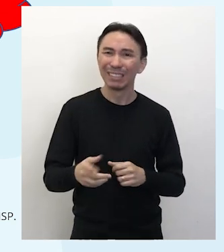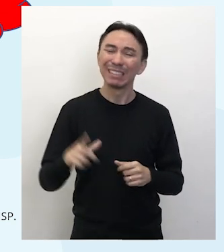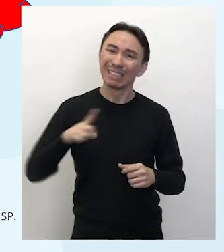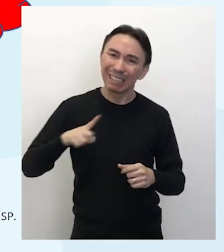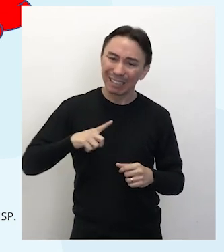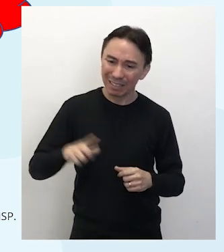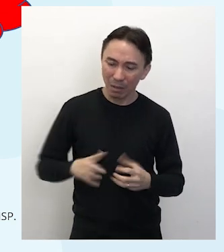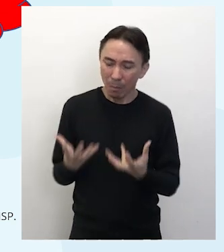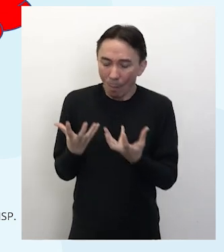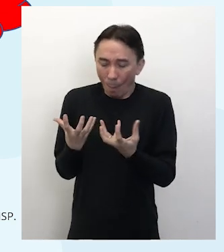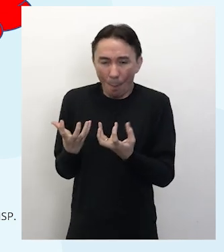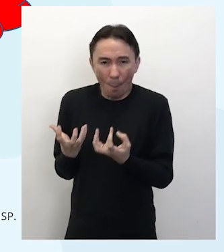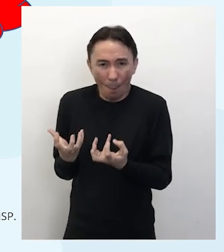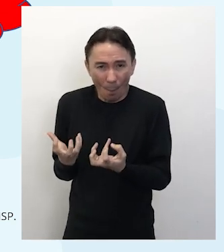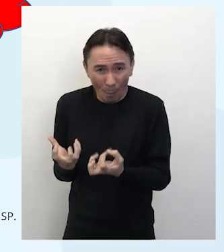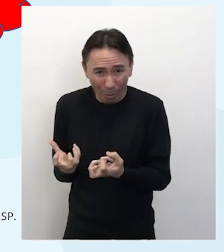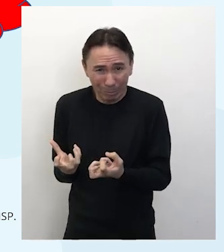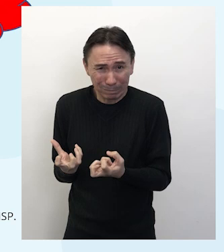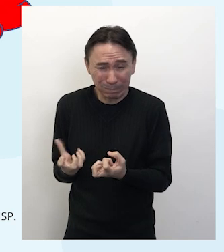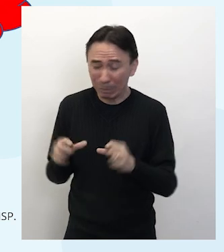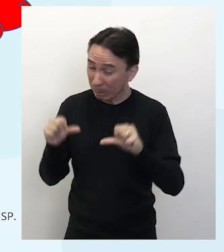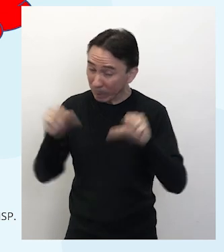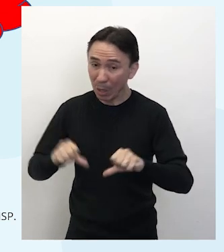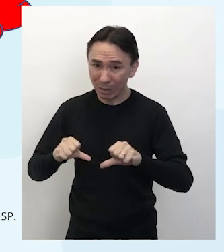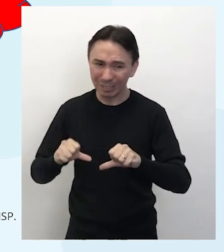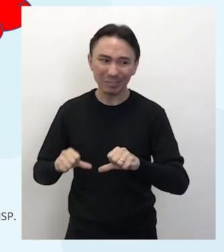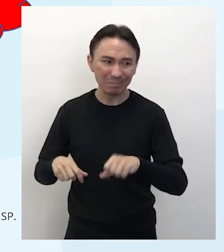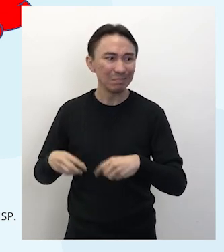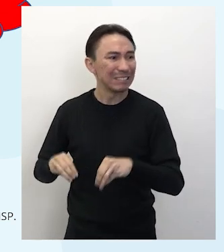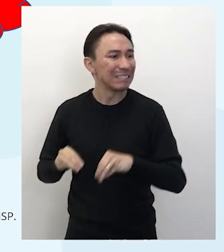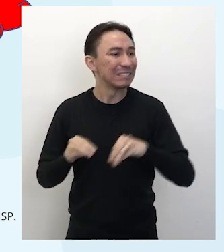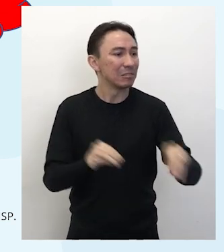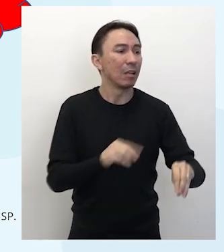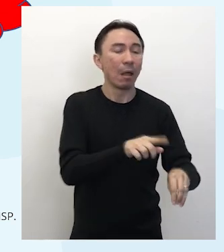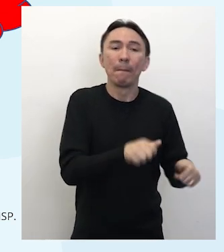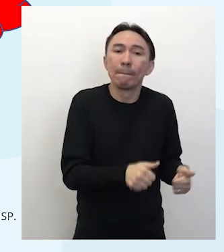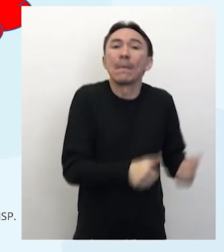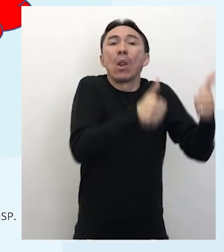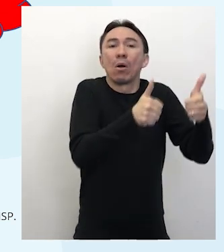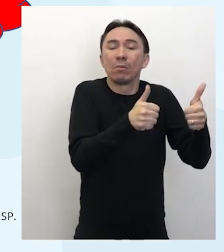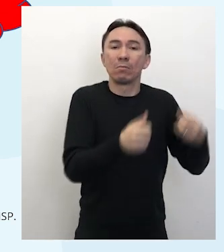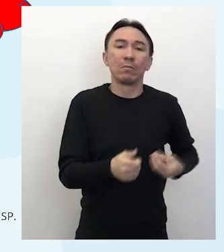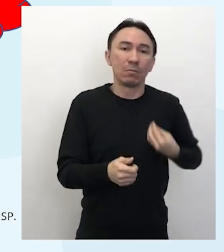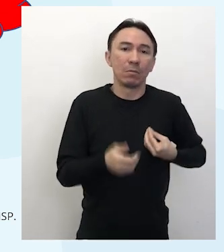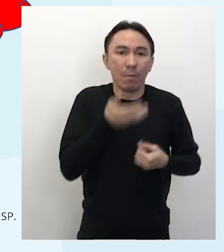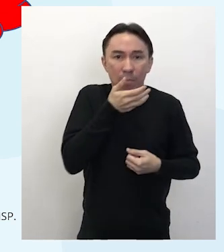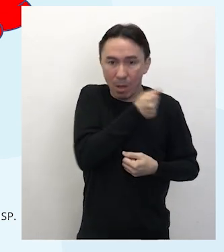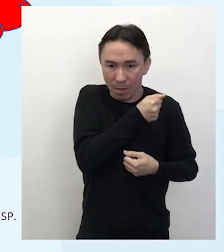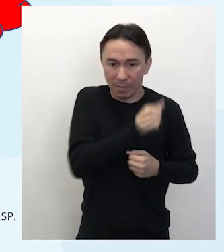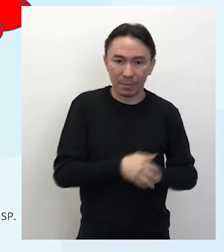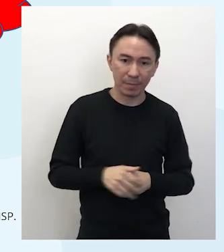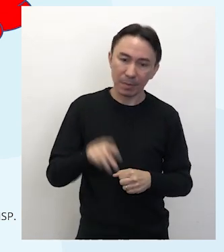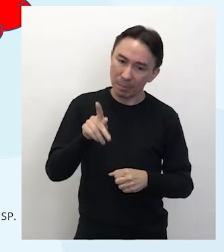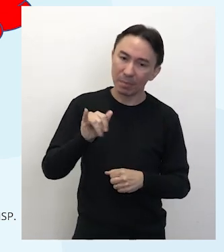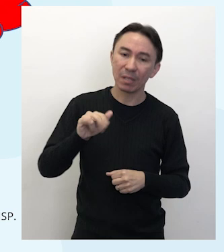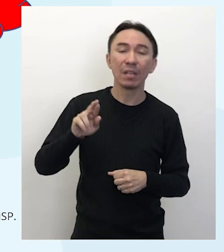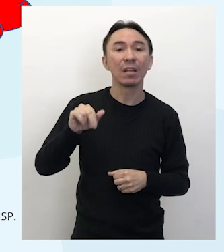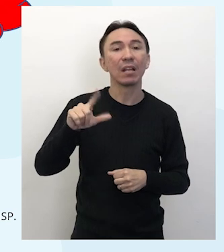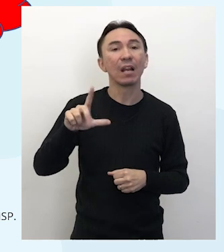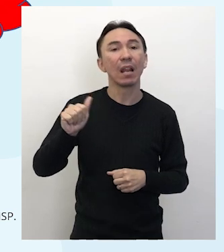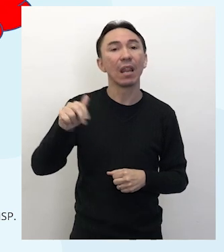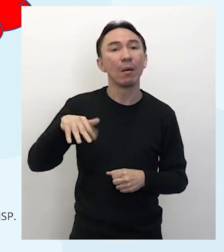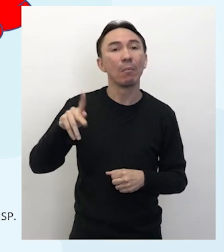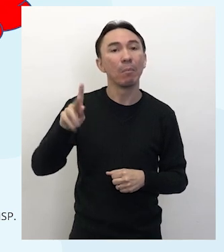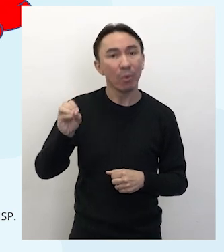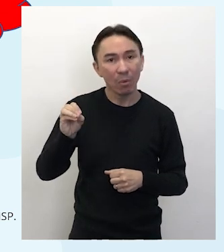vê obrigada a retirar-se para uma região com melhores condições de sobrevivência. E pirilampo, que é um